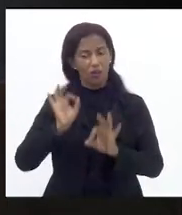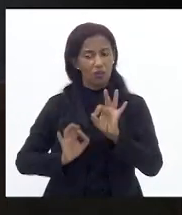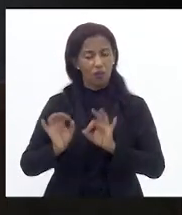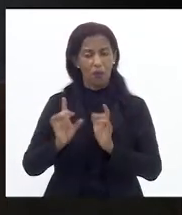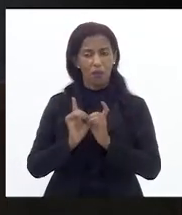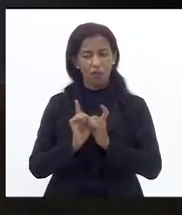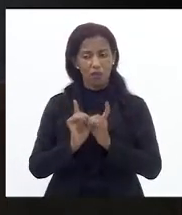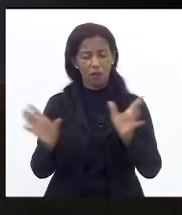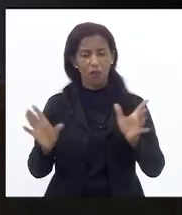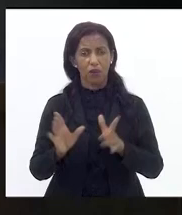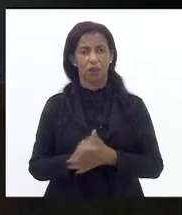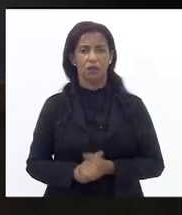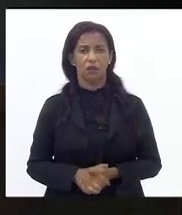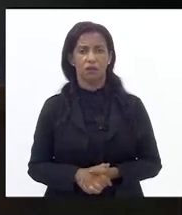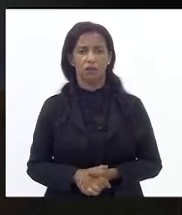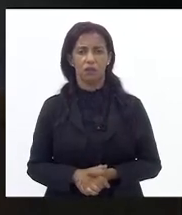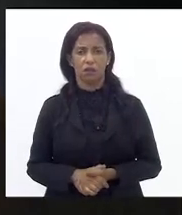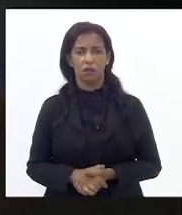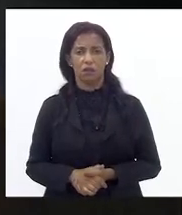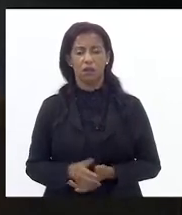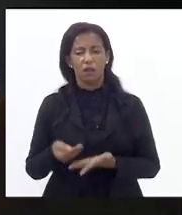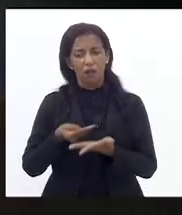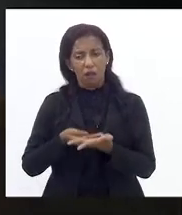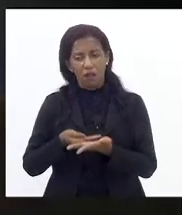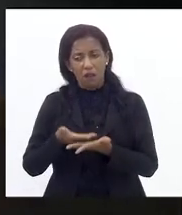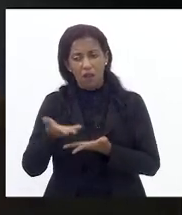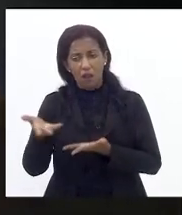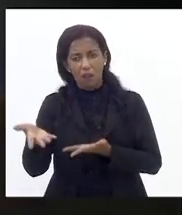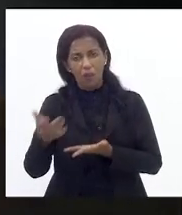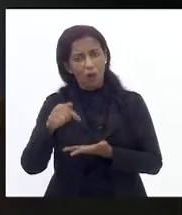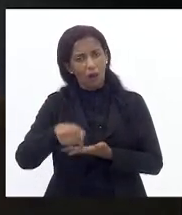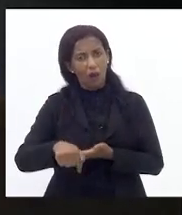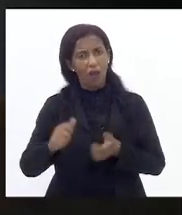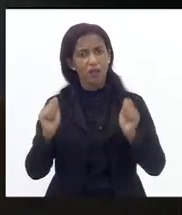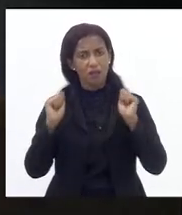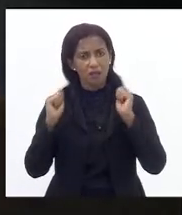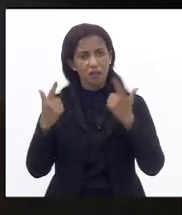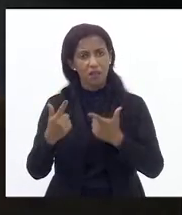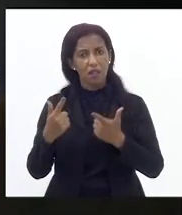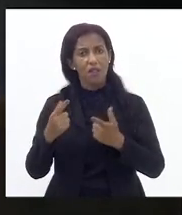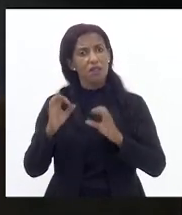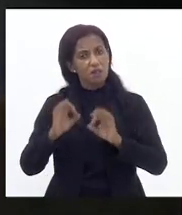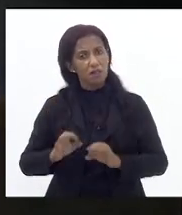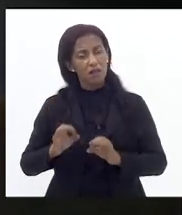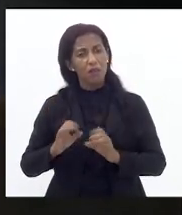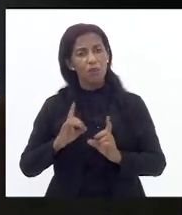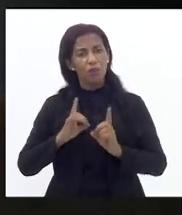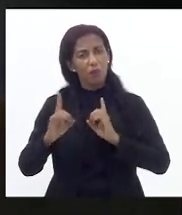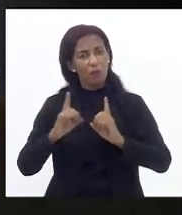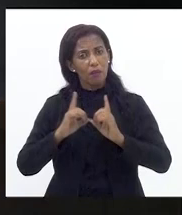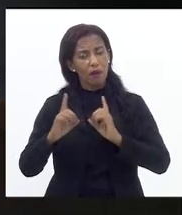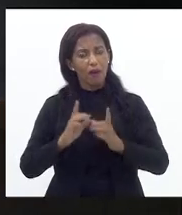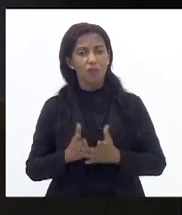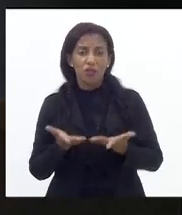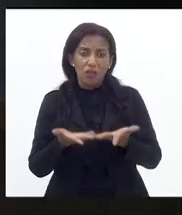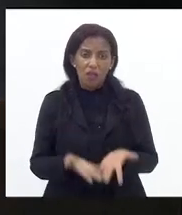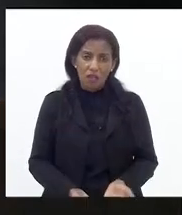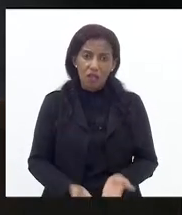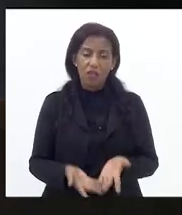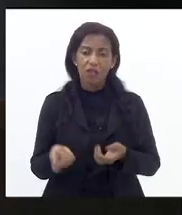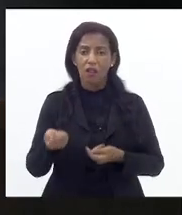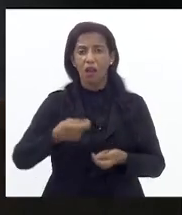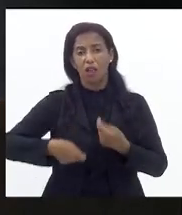de forma democrática encaminhou essa casa exatamente para o debate é assim que deve ser